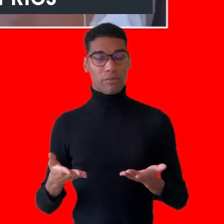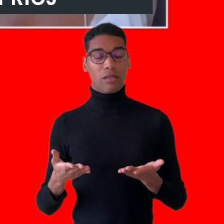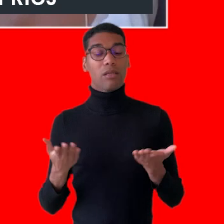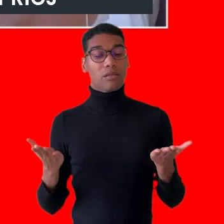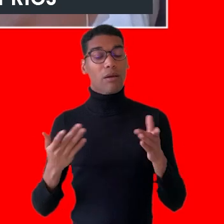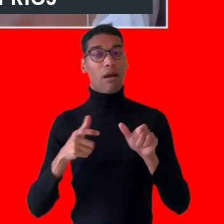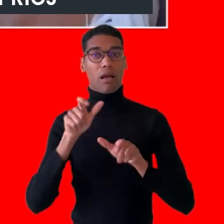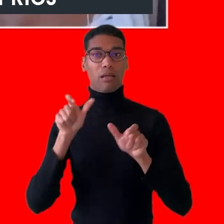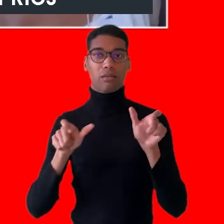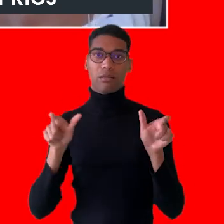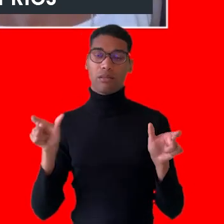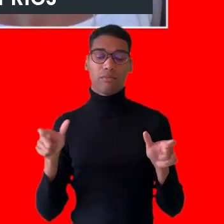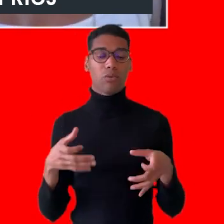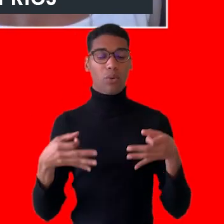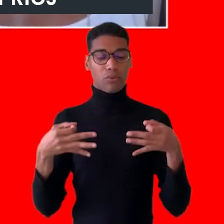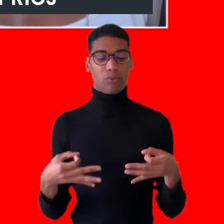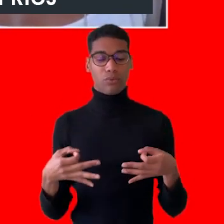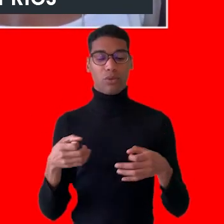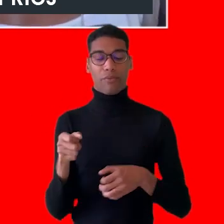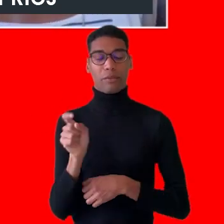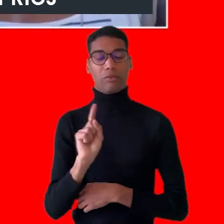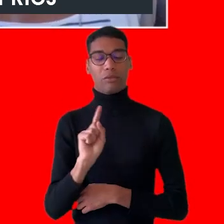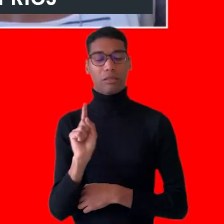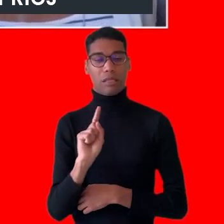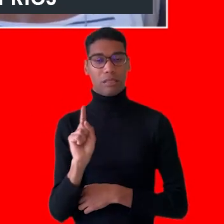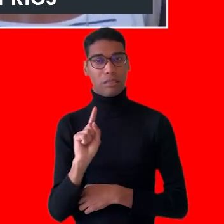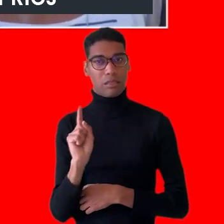estão corretamente